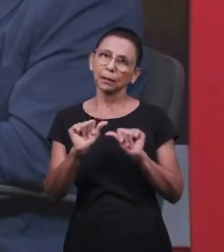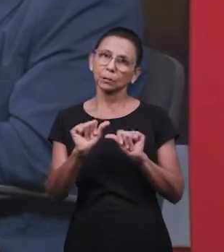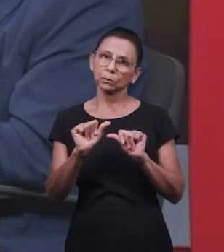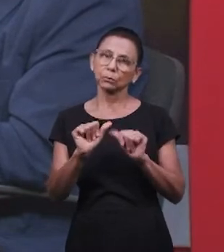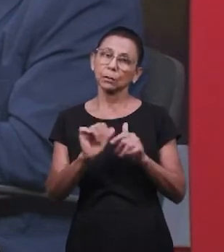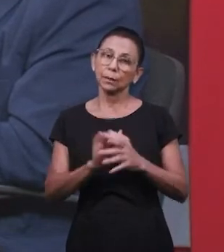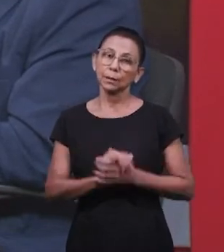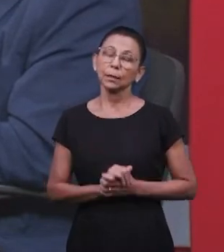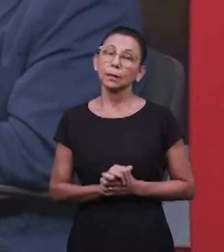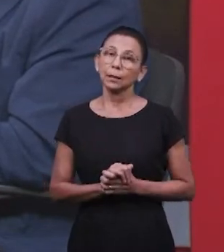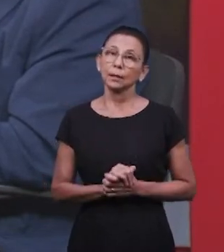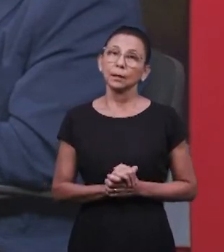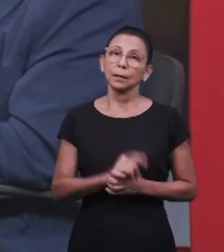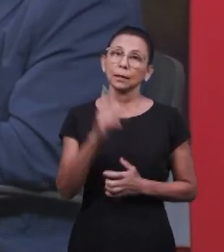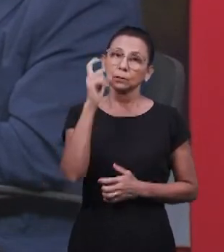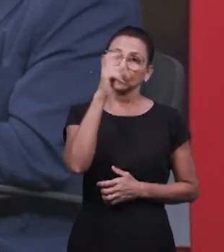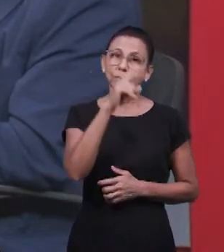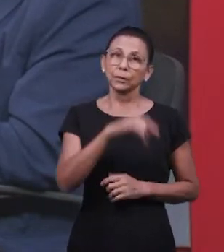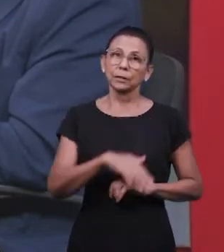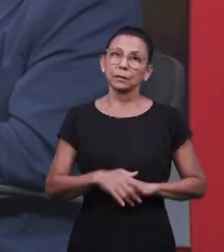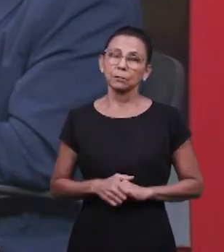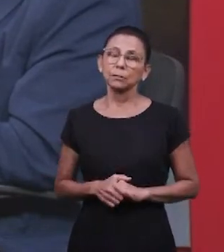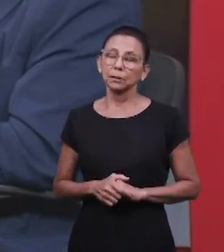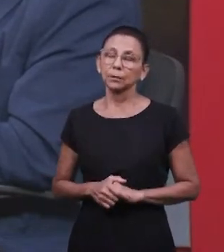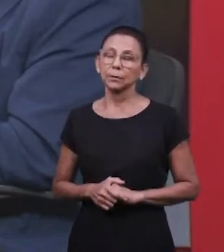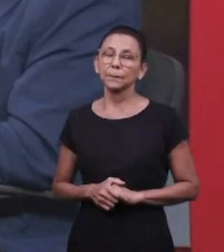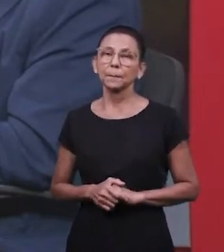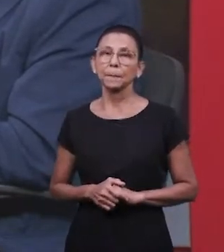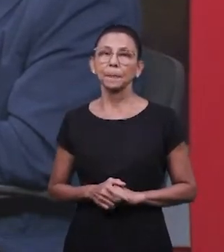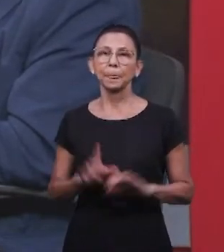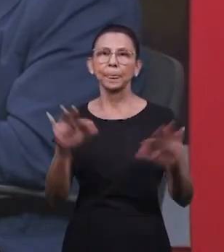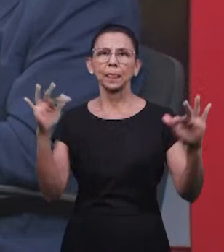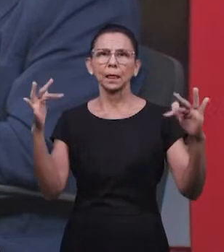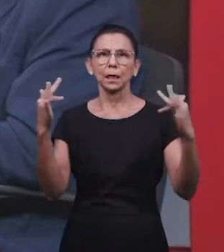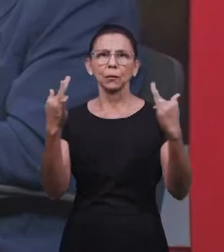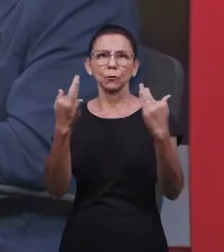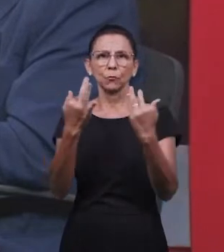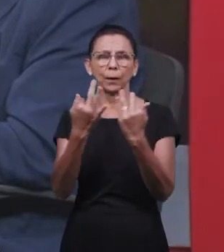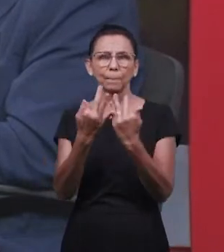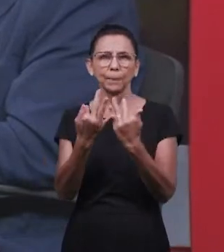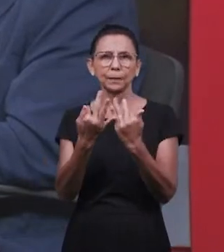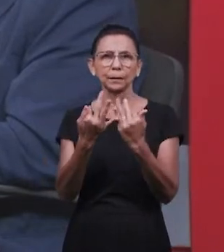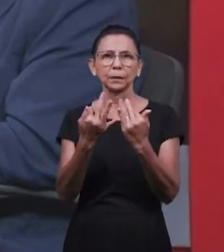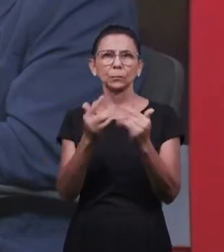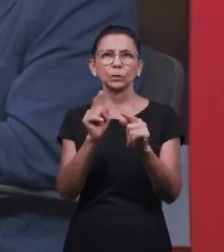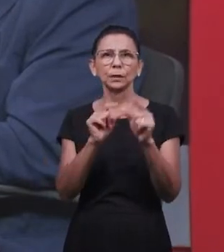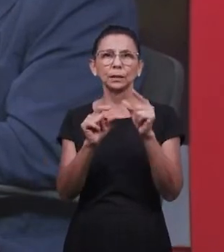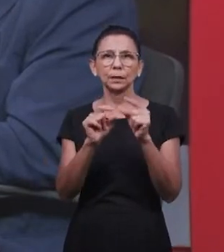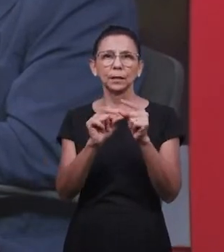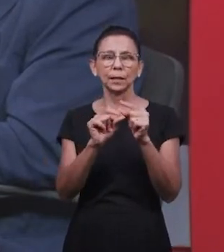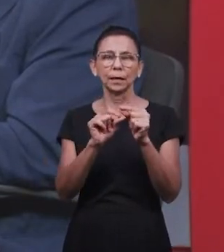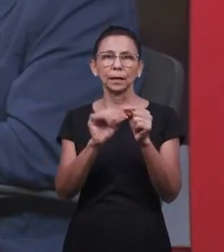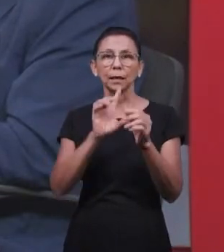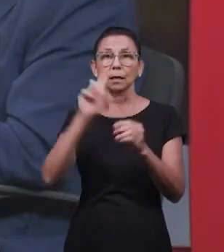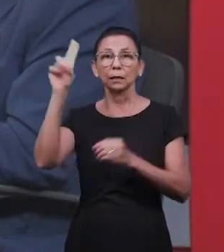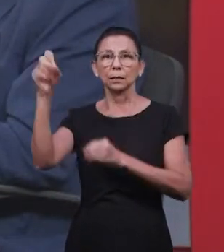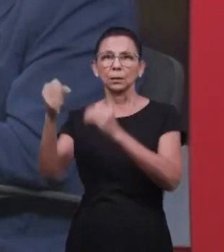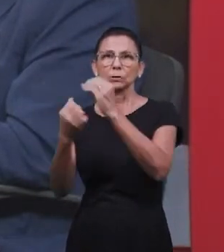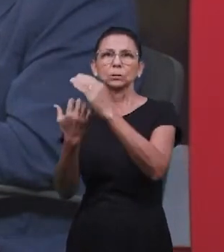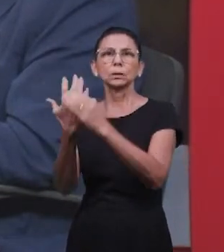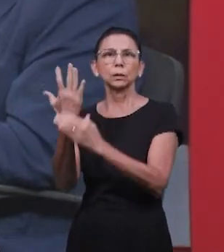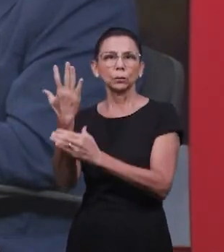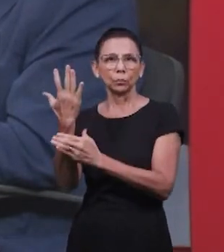Luiz Eugênio falou: família é um projeto instituído pelo Senhor. Então, nesse tempo, né, moderno,